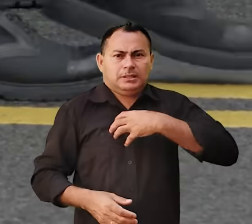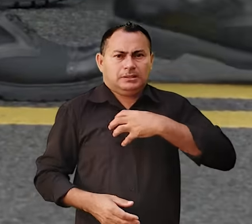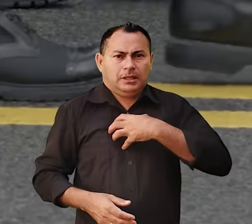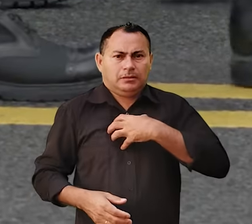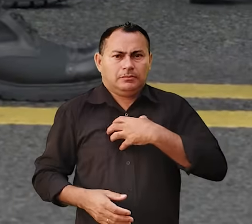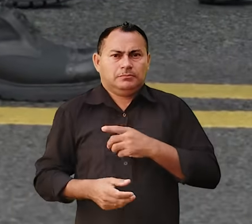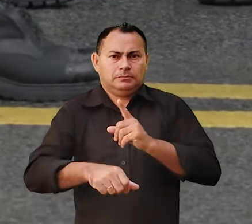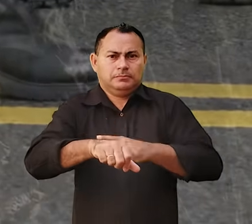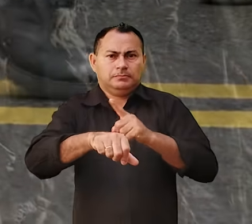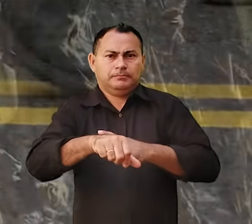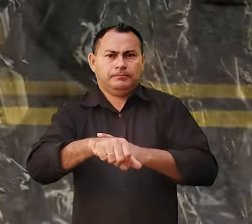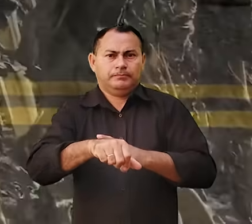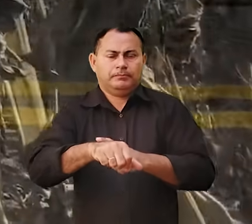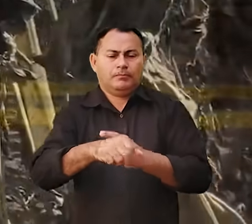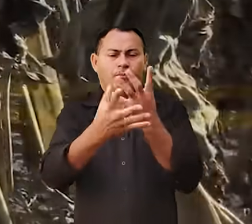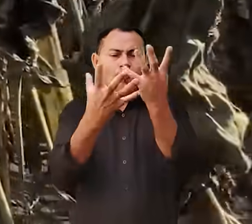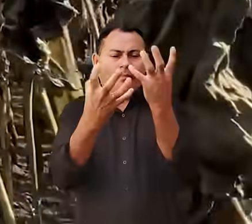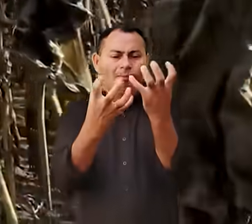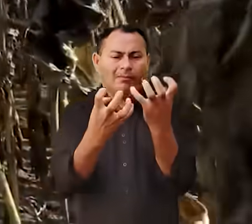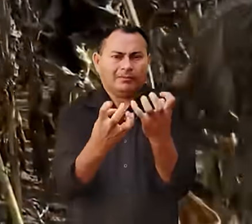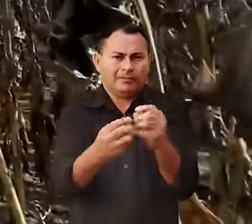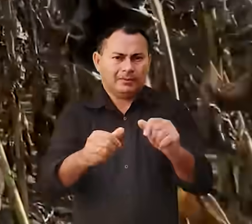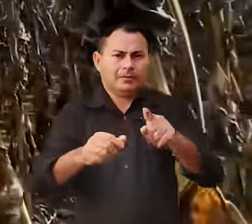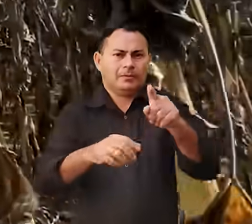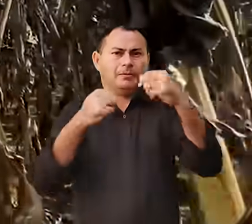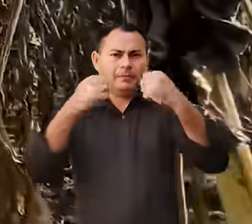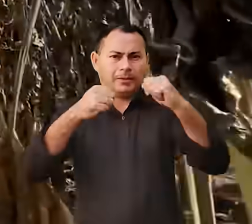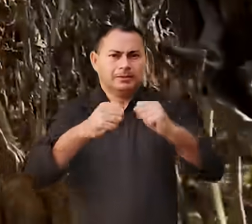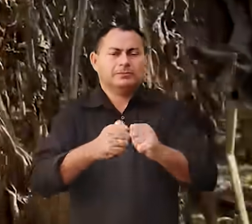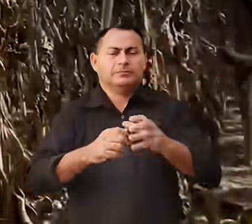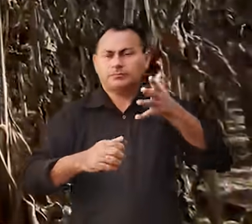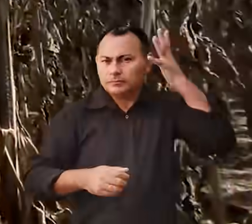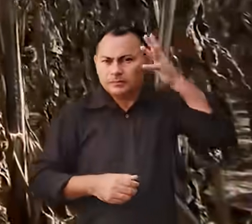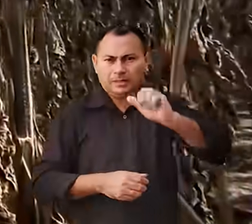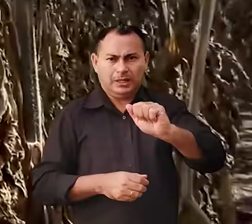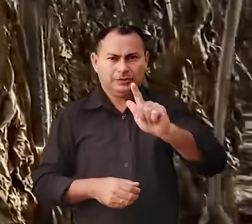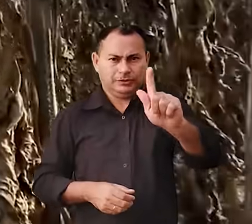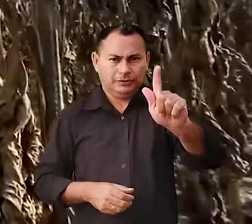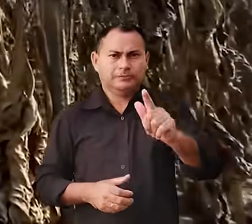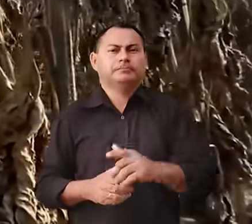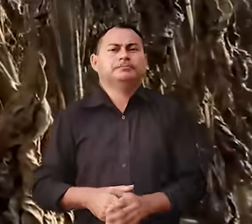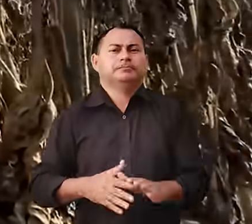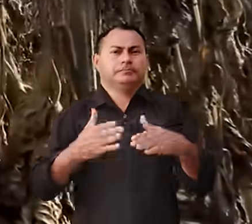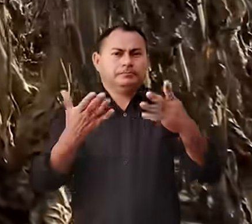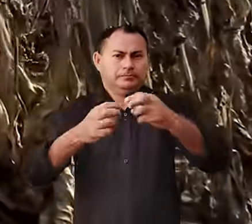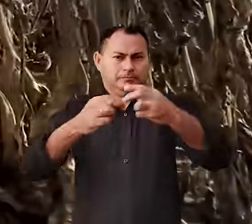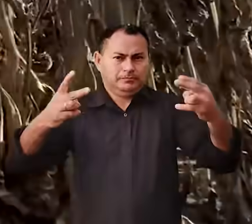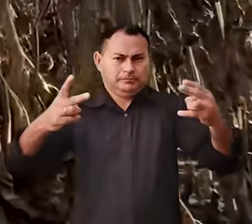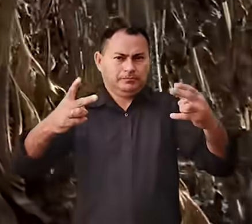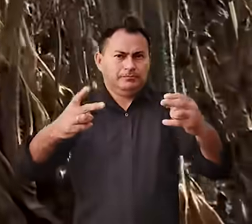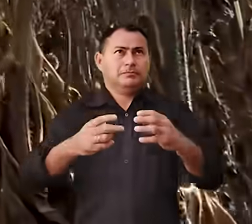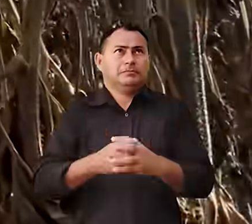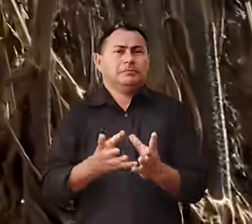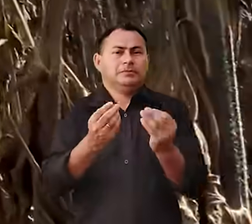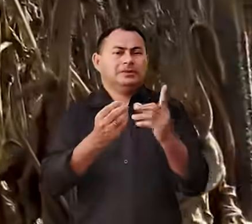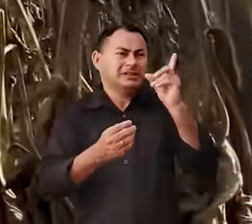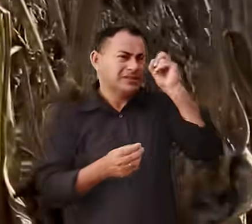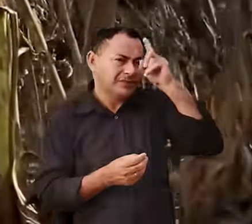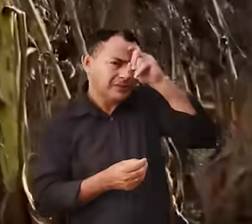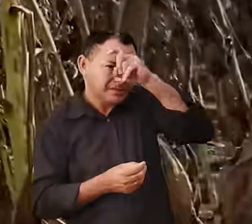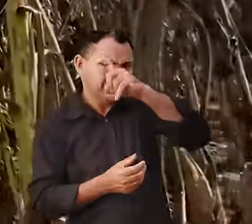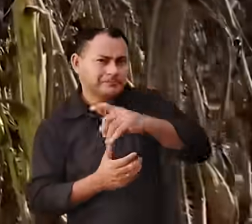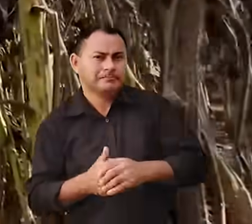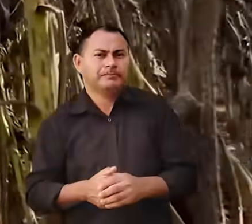como se sinta, no momento de seca completa, você precisa do sermão de Ageu. Quando as coisas estiverem